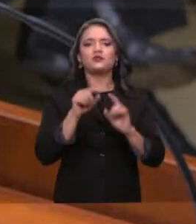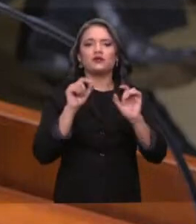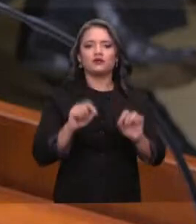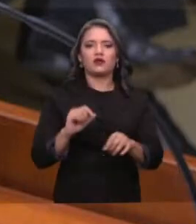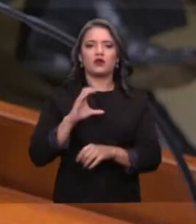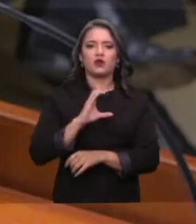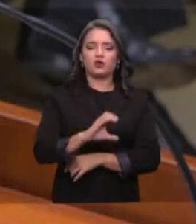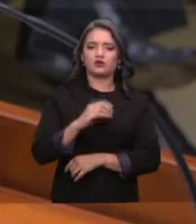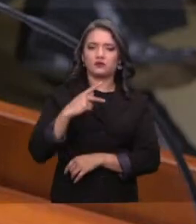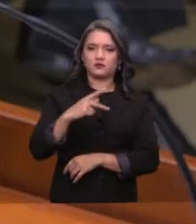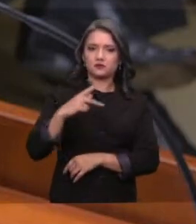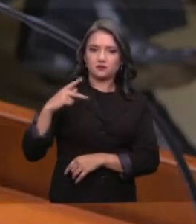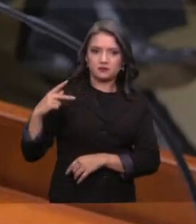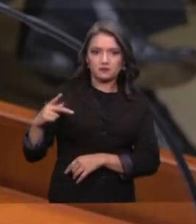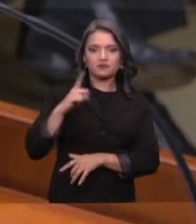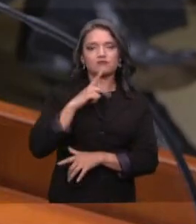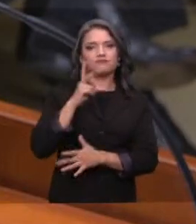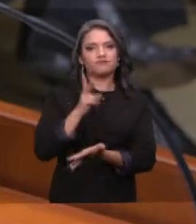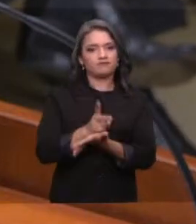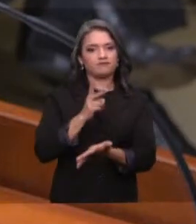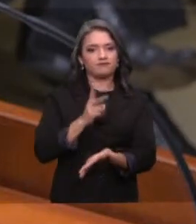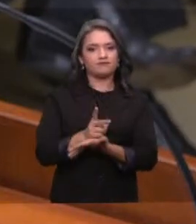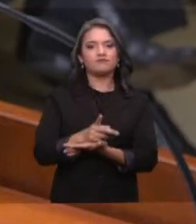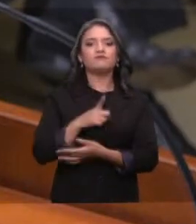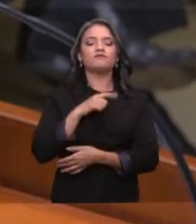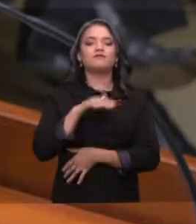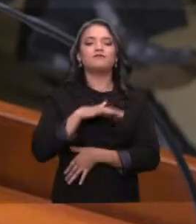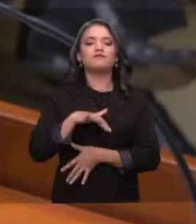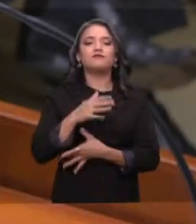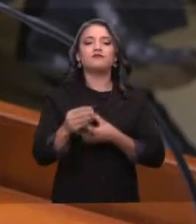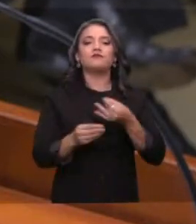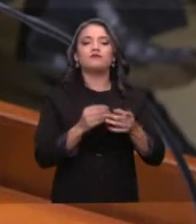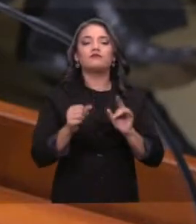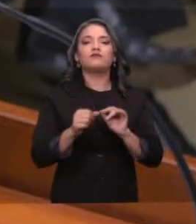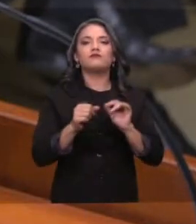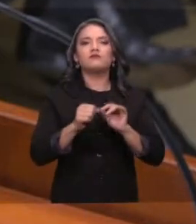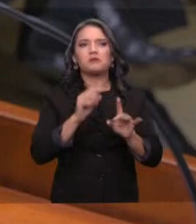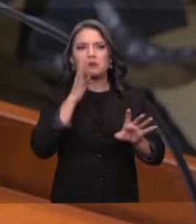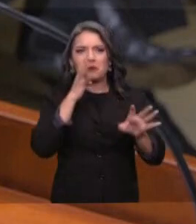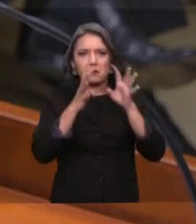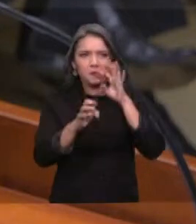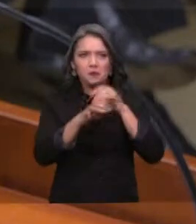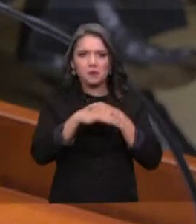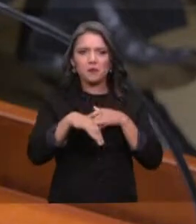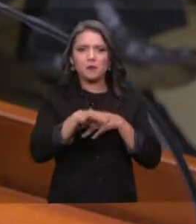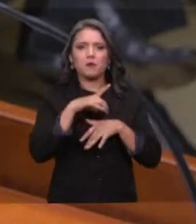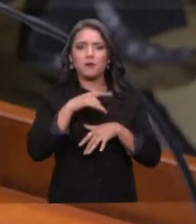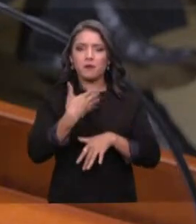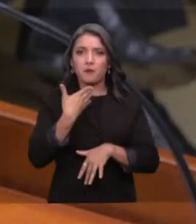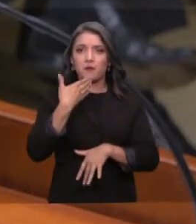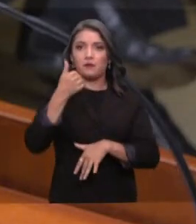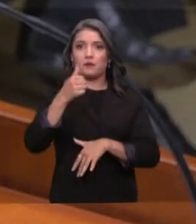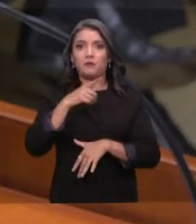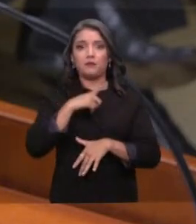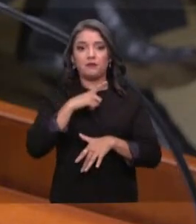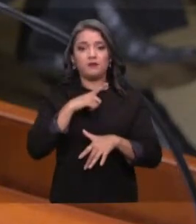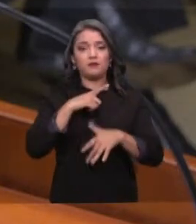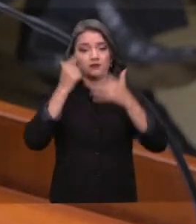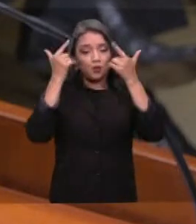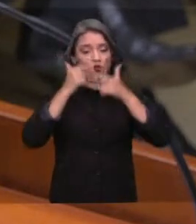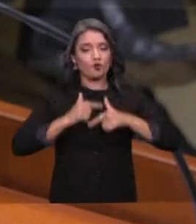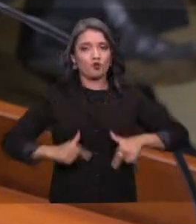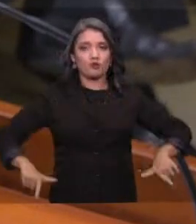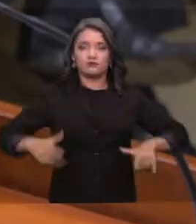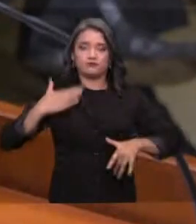de Processo Penal ao ideal acusatório, com a otimização de padrões de imparcialidade na